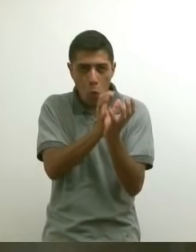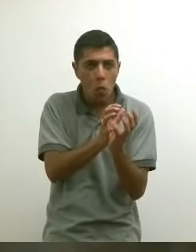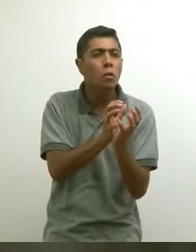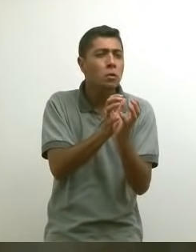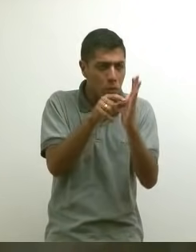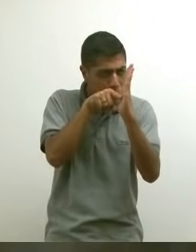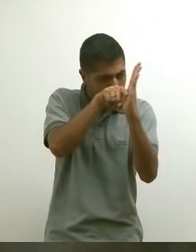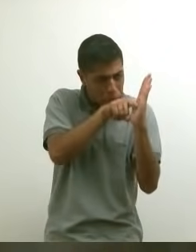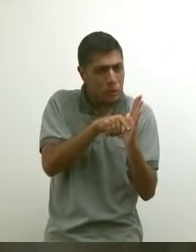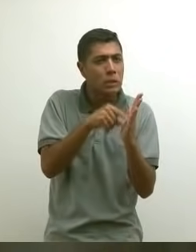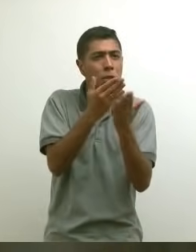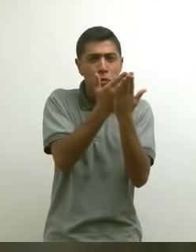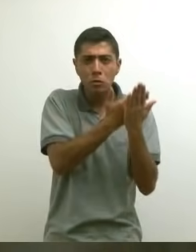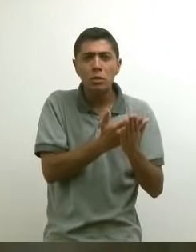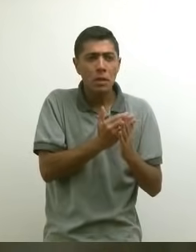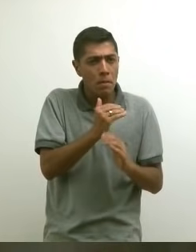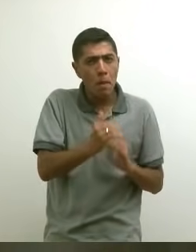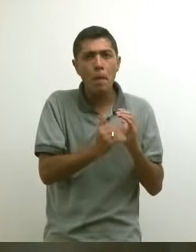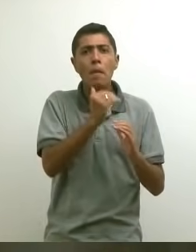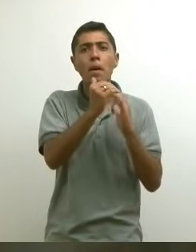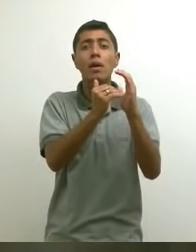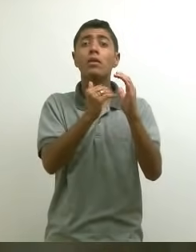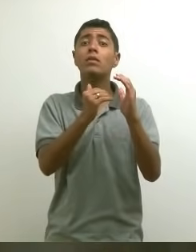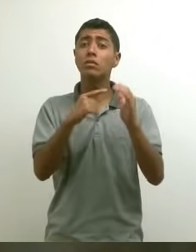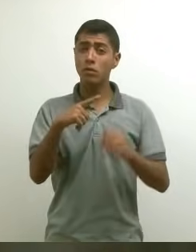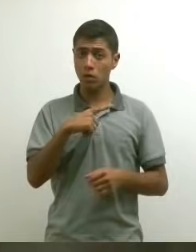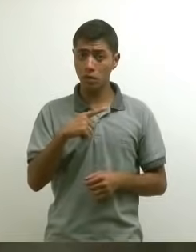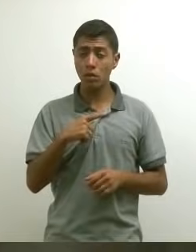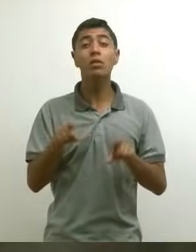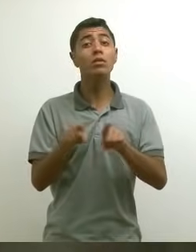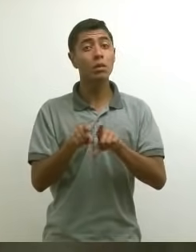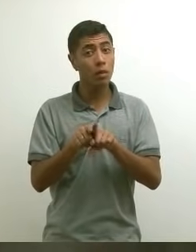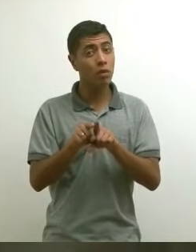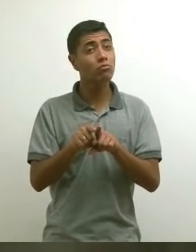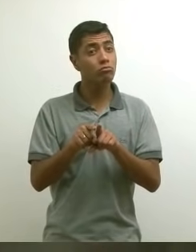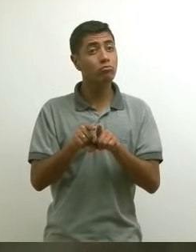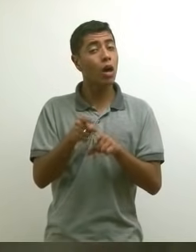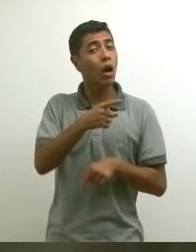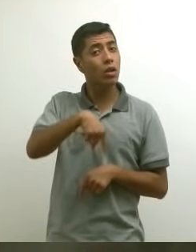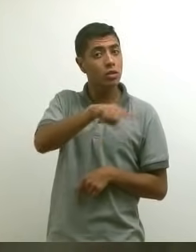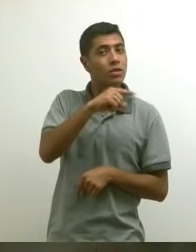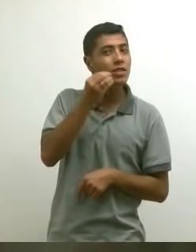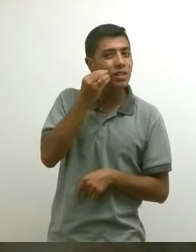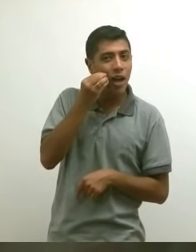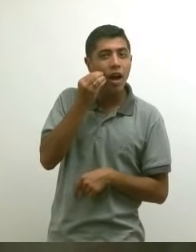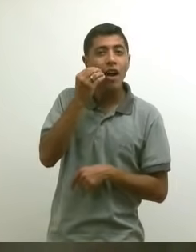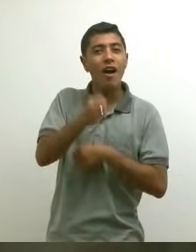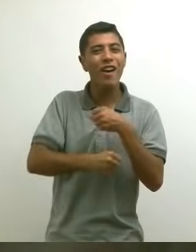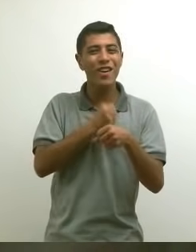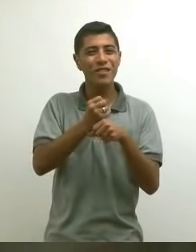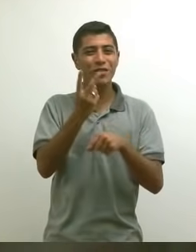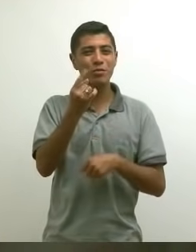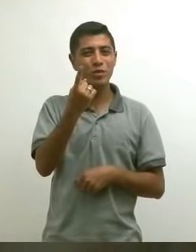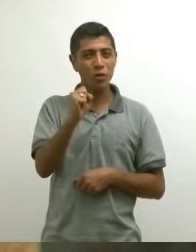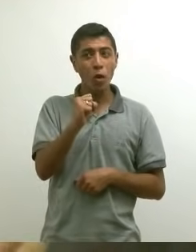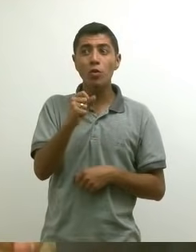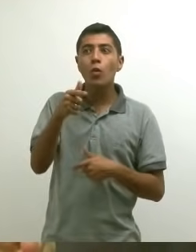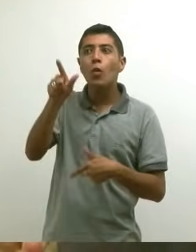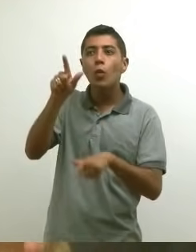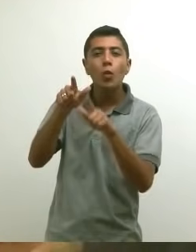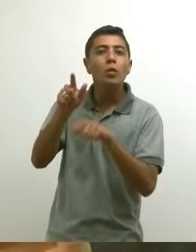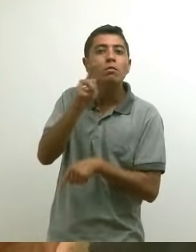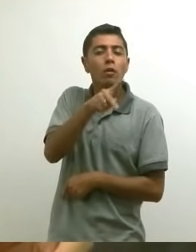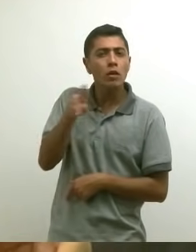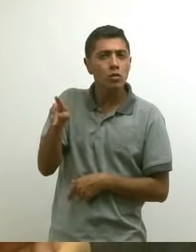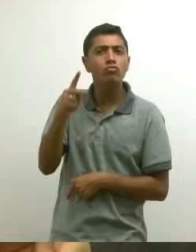organizado que vem a vinda de outros grandes professores do mundo inteiro pra mostrar pra sociedade de pediatria